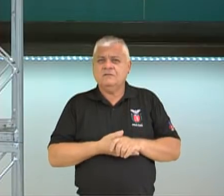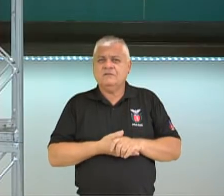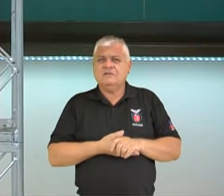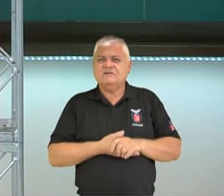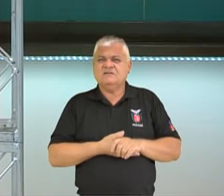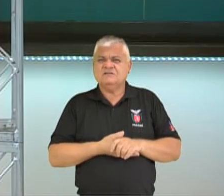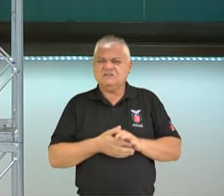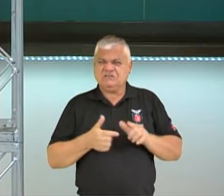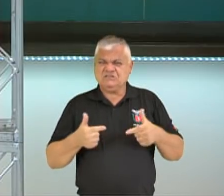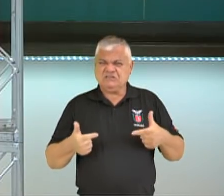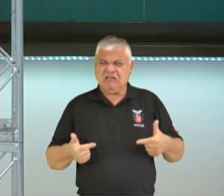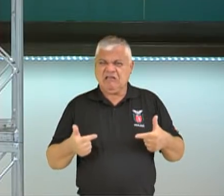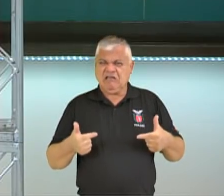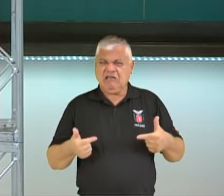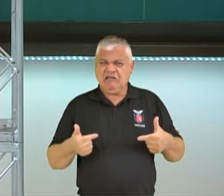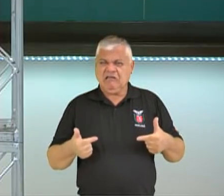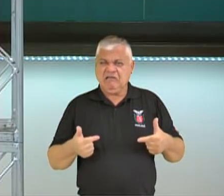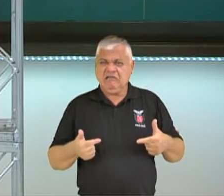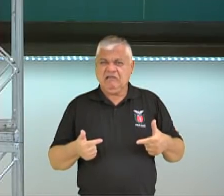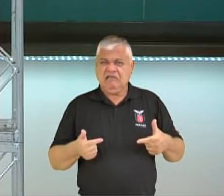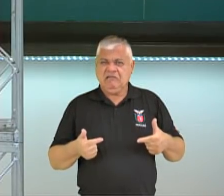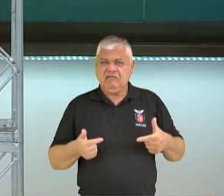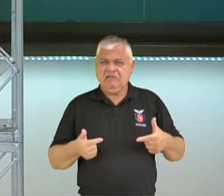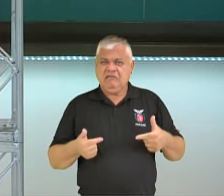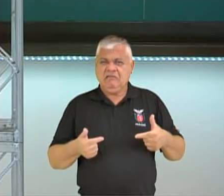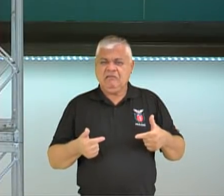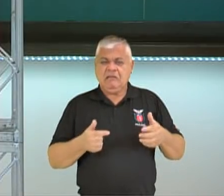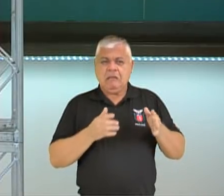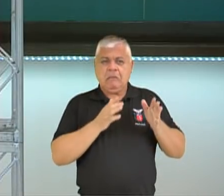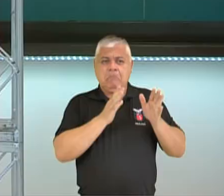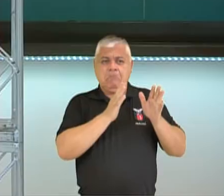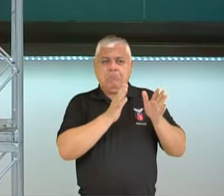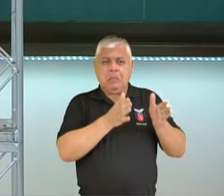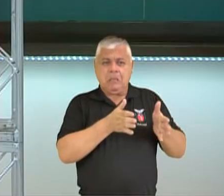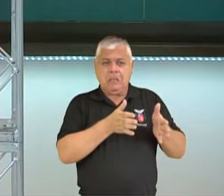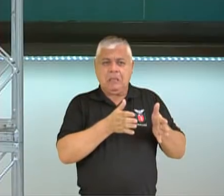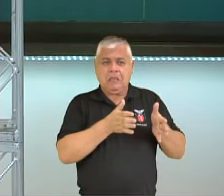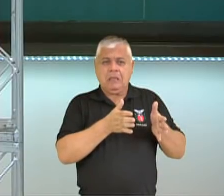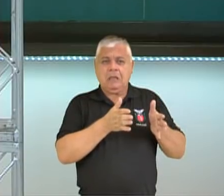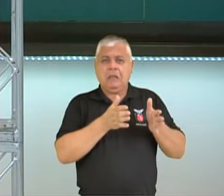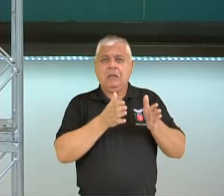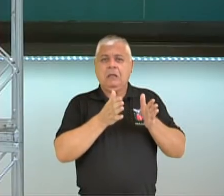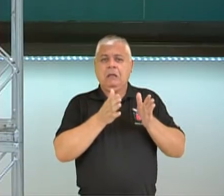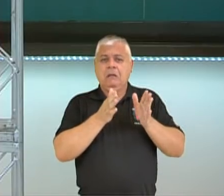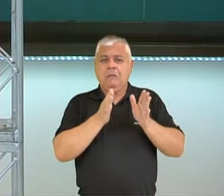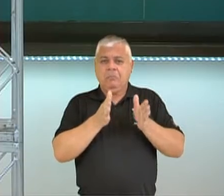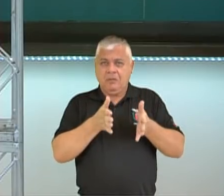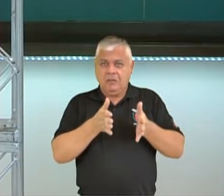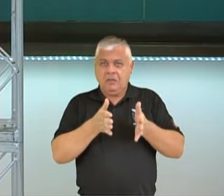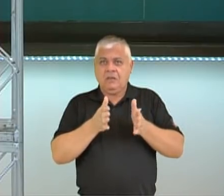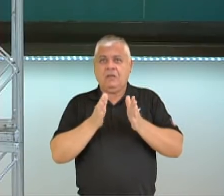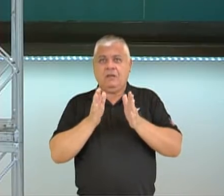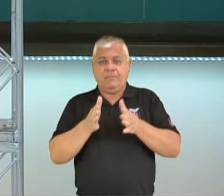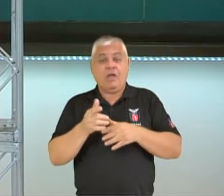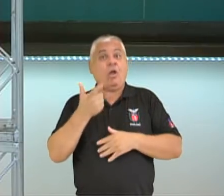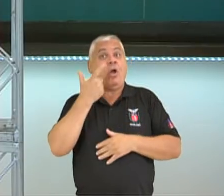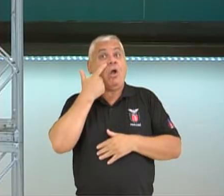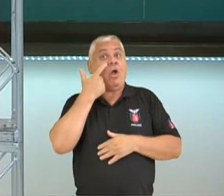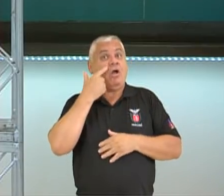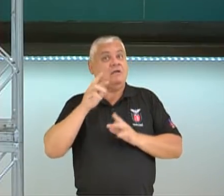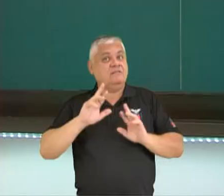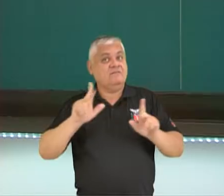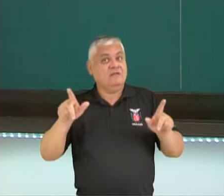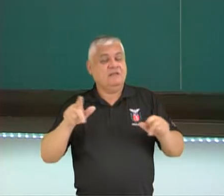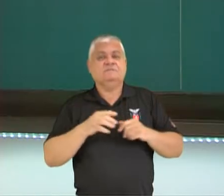que horror né Isso é Cadê o ritmo Agora presta atenção disso aqui presta atenção no